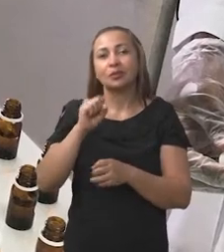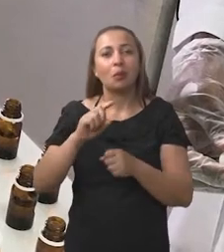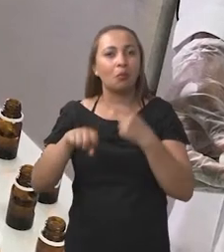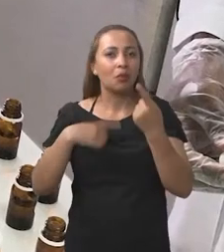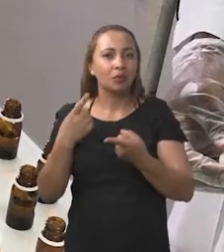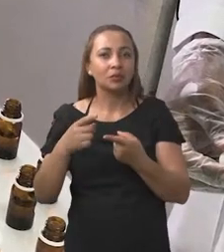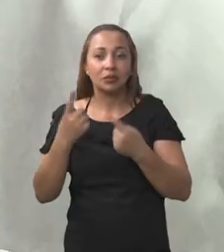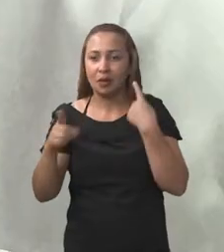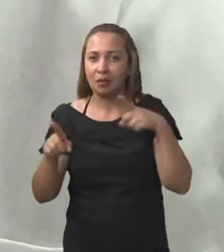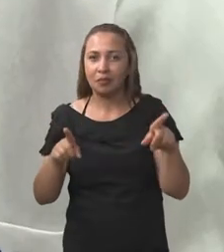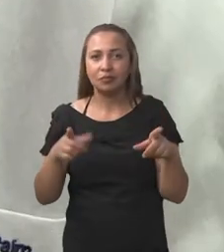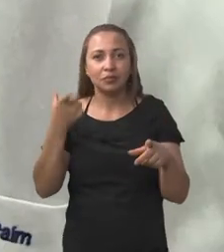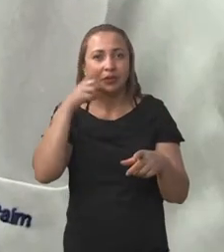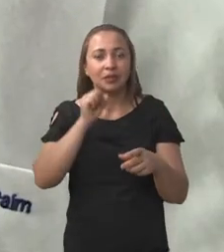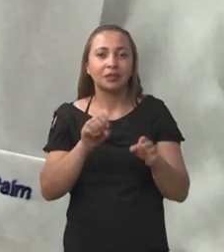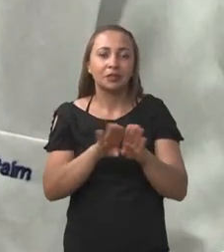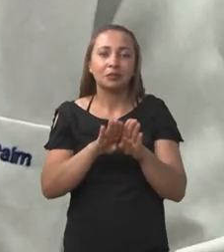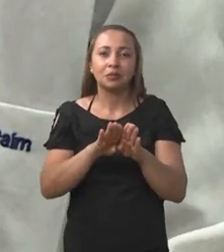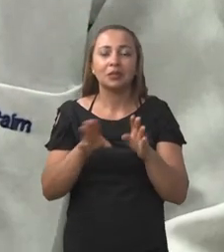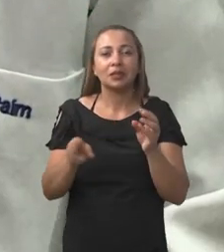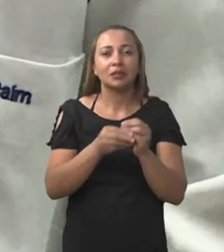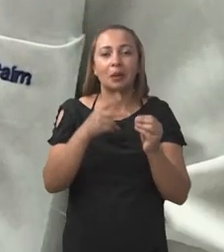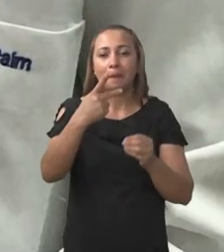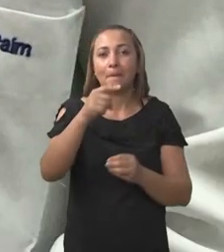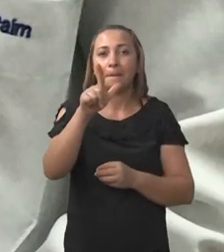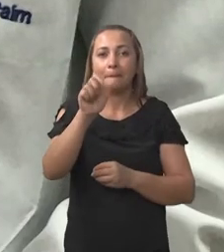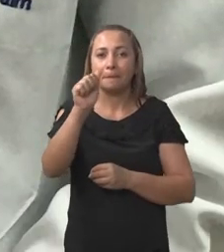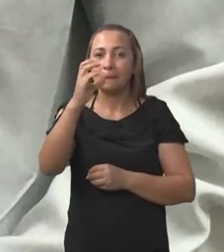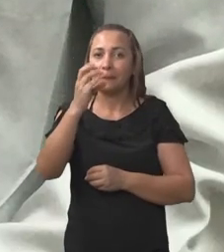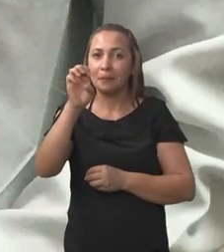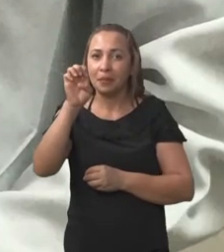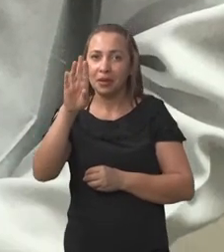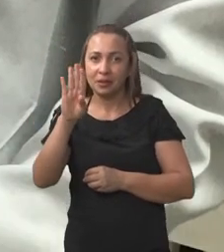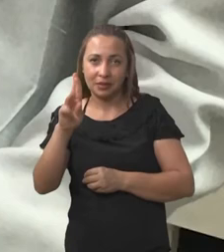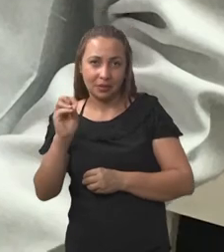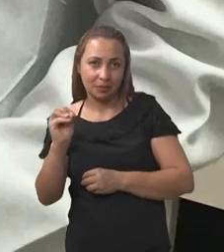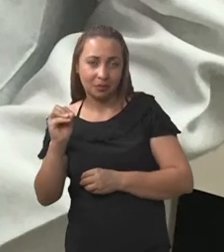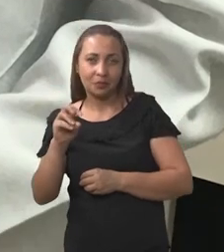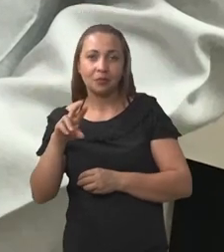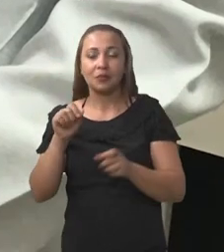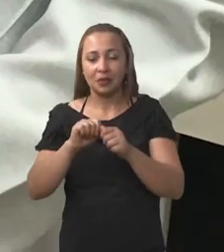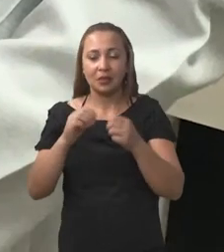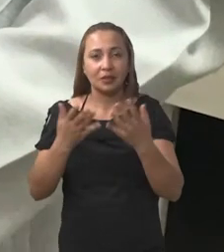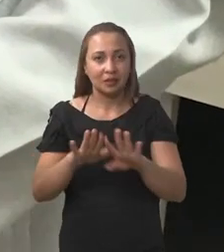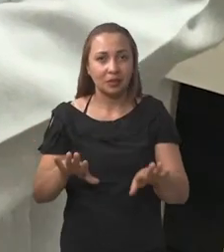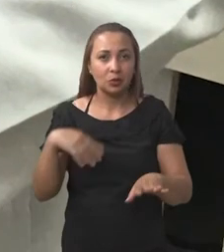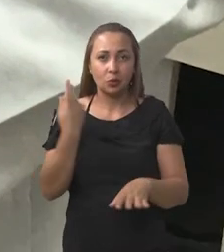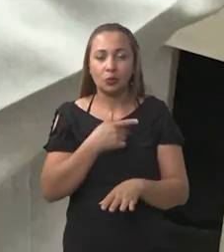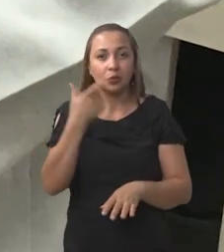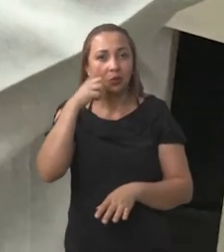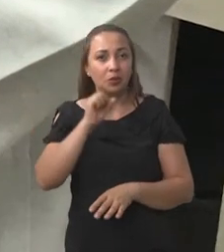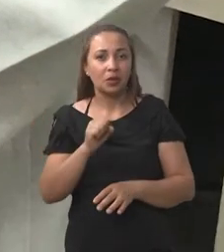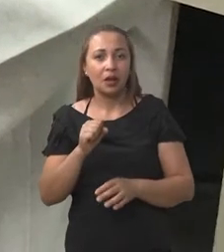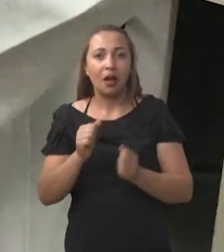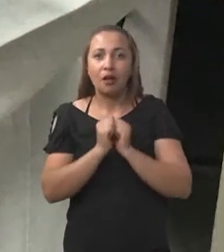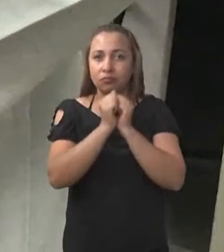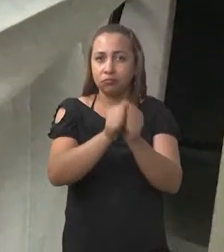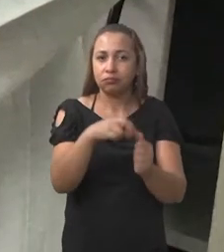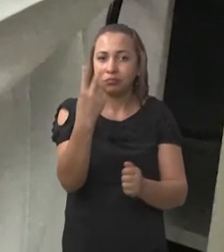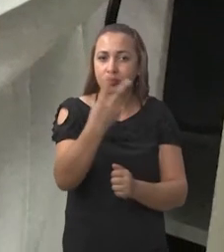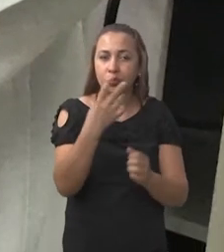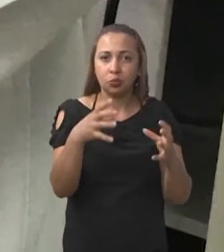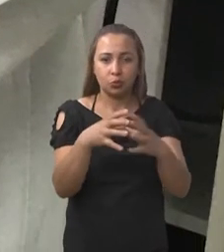outra metade recebe comprimido de placebo, amido. Fazendo isso, a gente conseguirá acompanhar 2